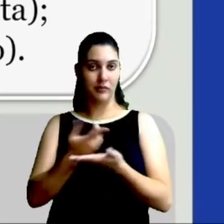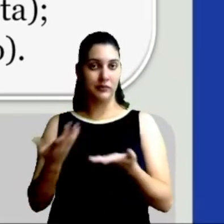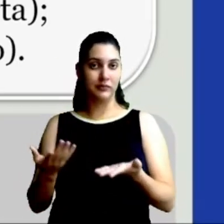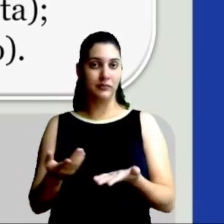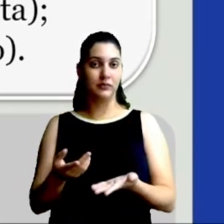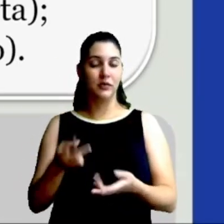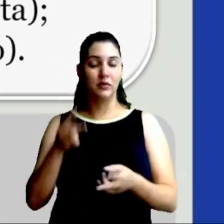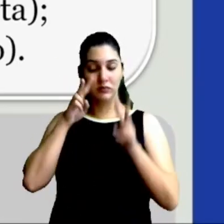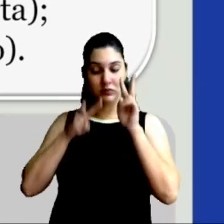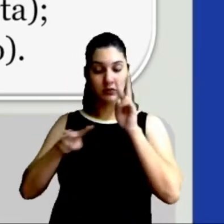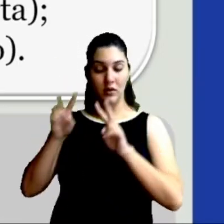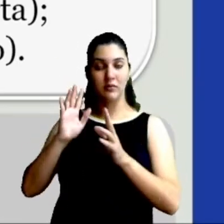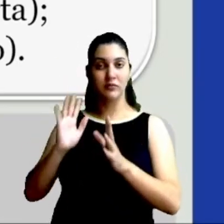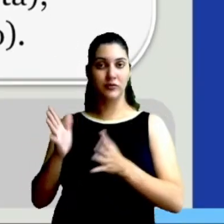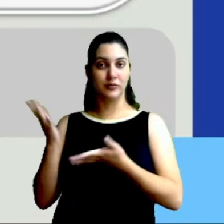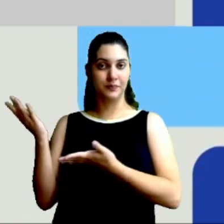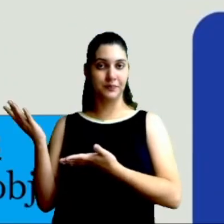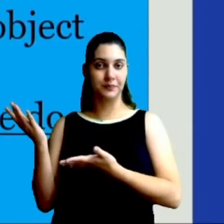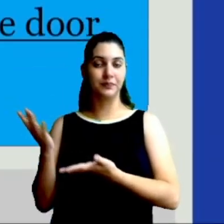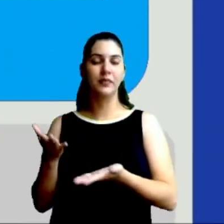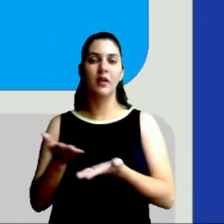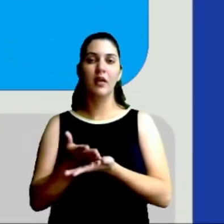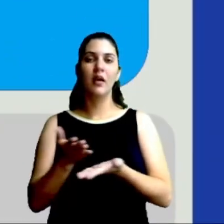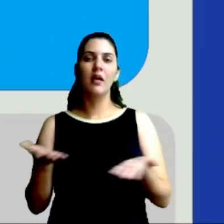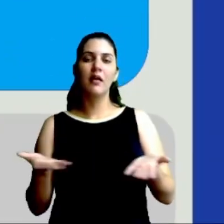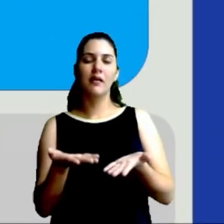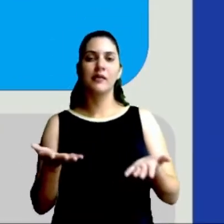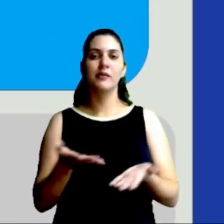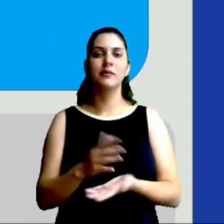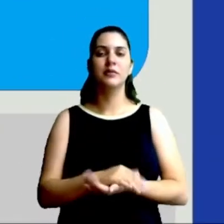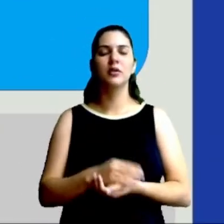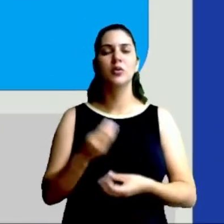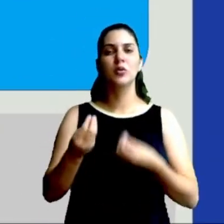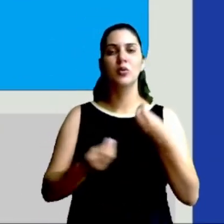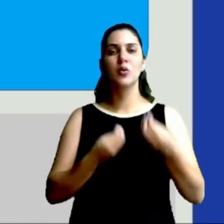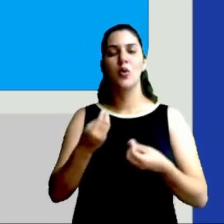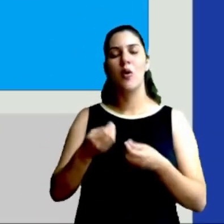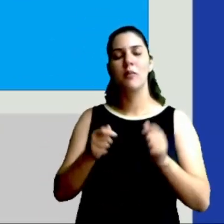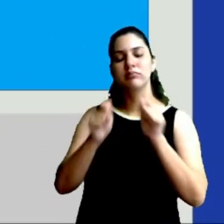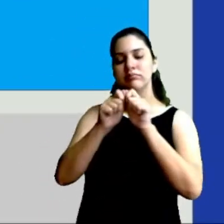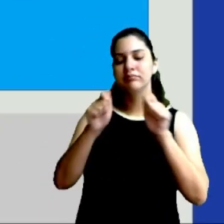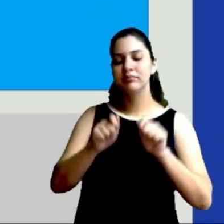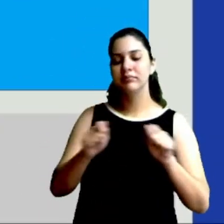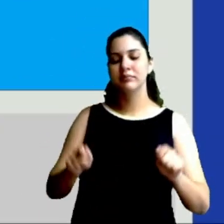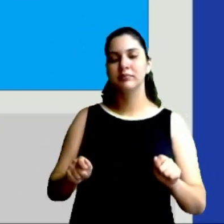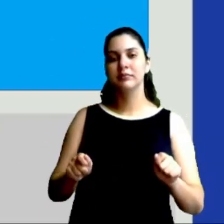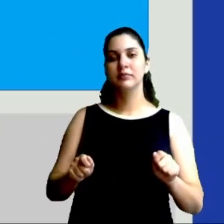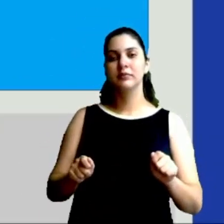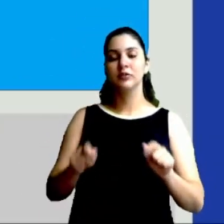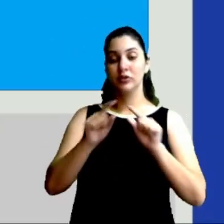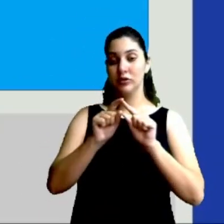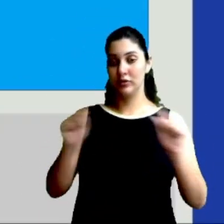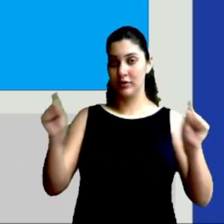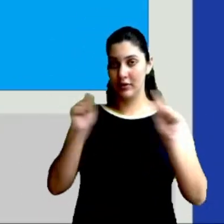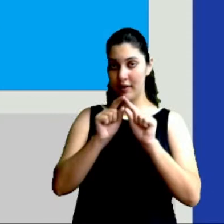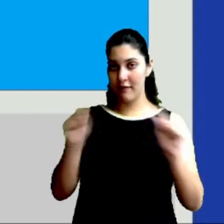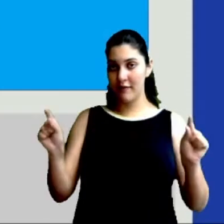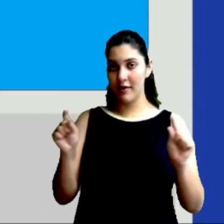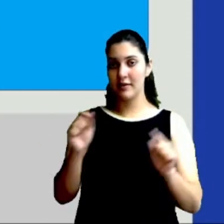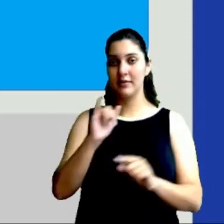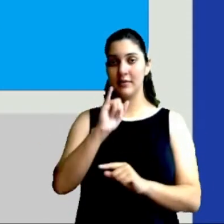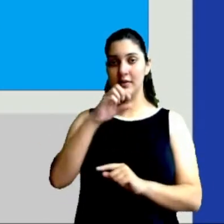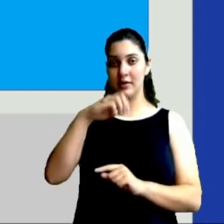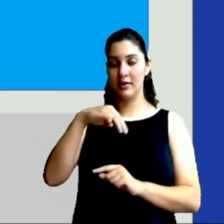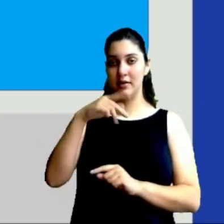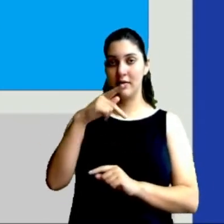vocês viram aqui. Agora, gente, como é que fica a estrutura da imperative form, da forma imperativa?